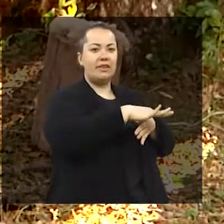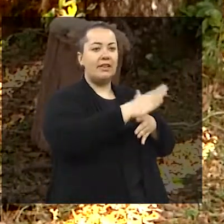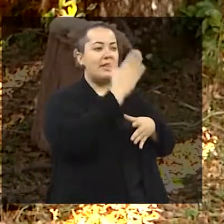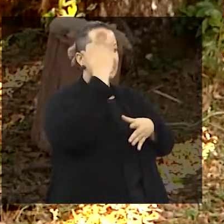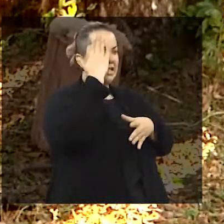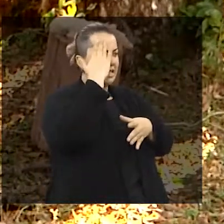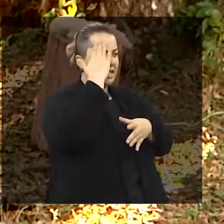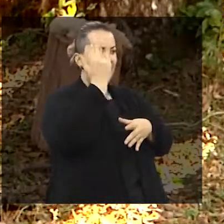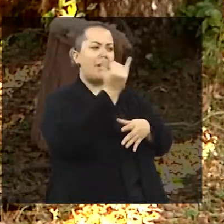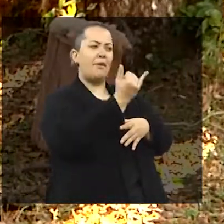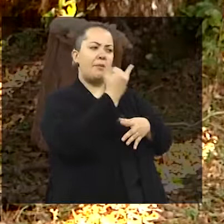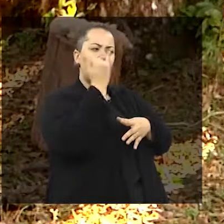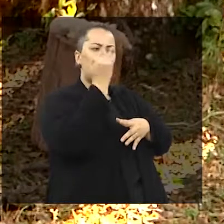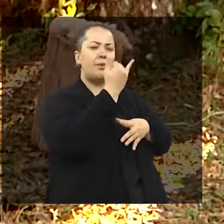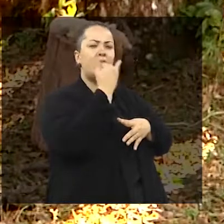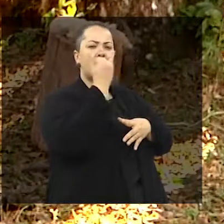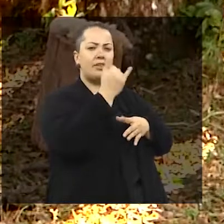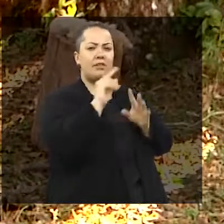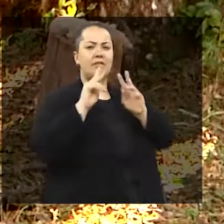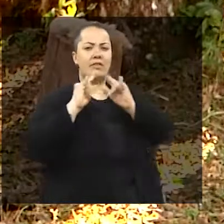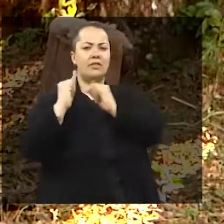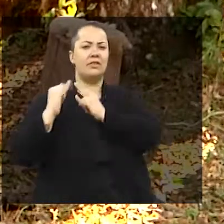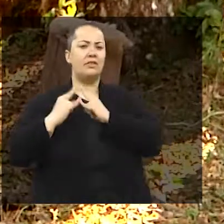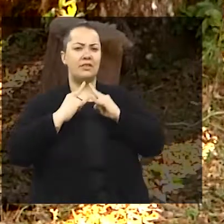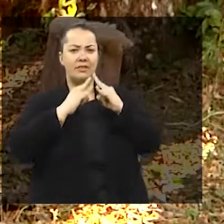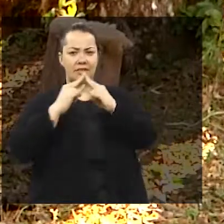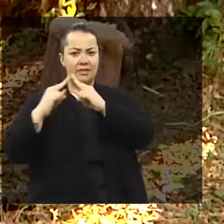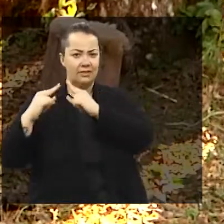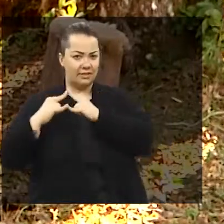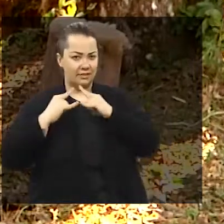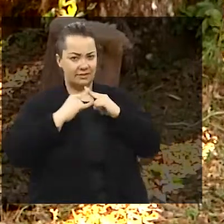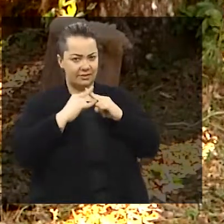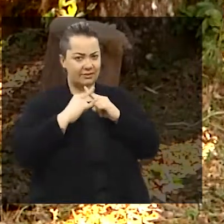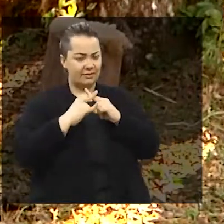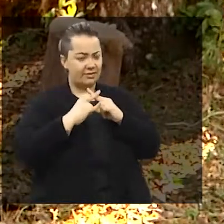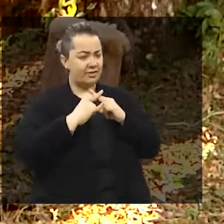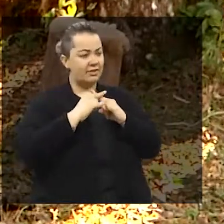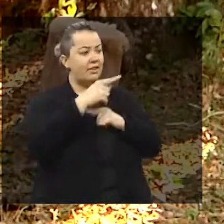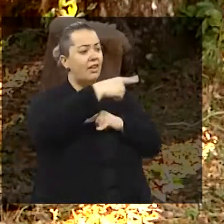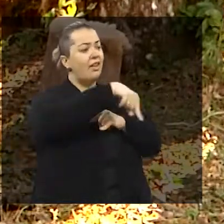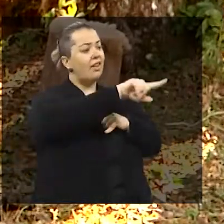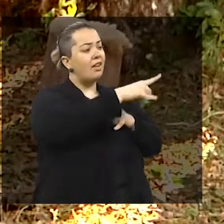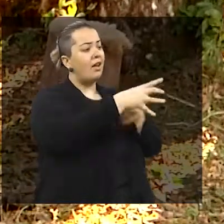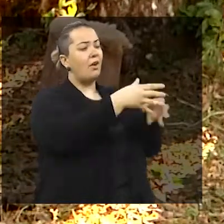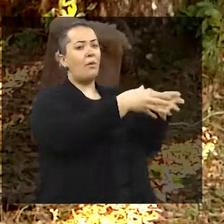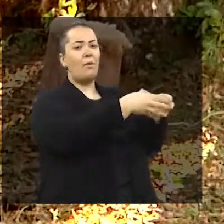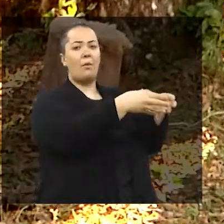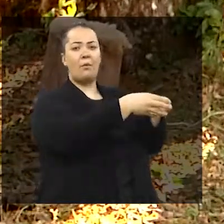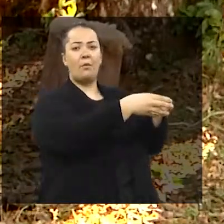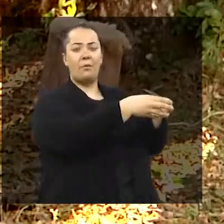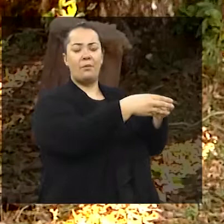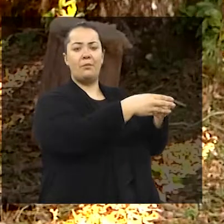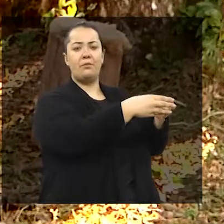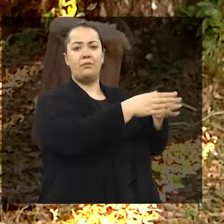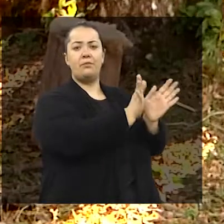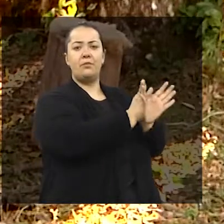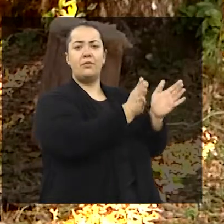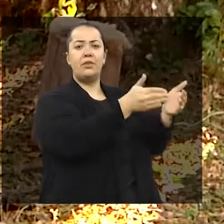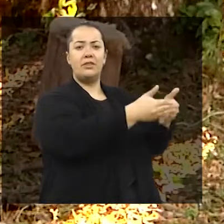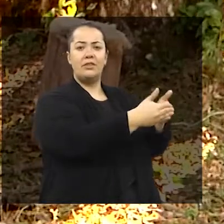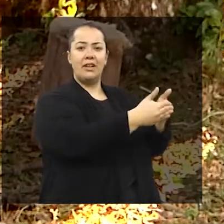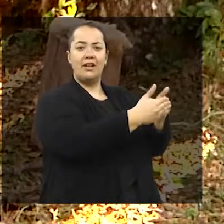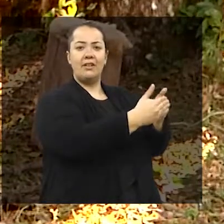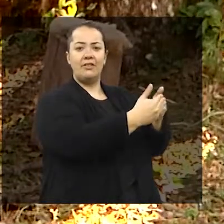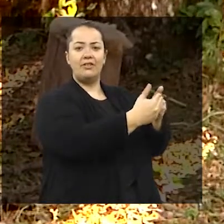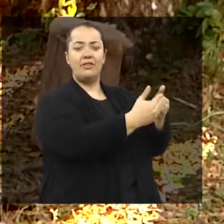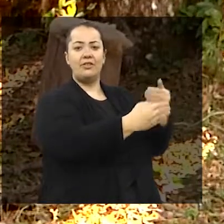primeiros organizadores eles já colocaram dos seus objetivos que um dos maiores objetivos era preservar uma história cultural né